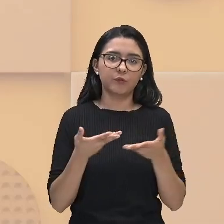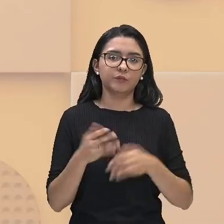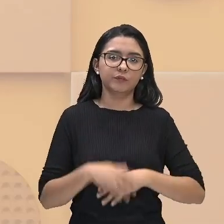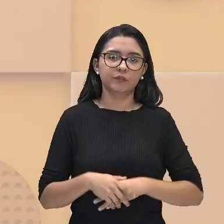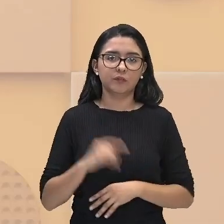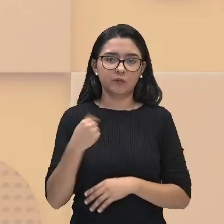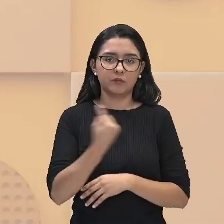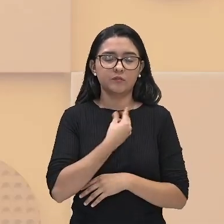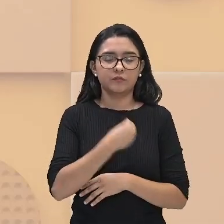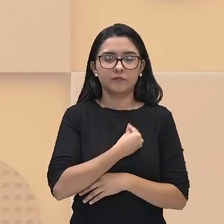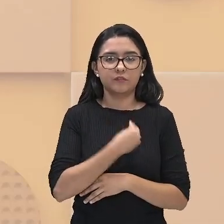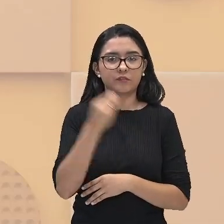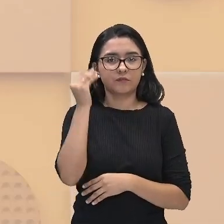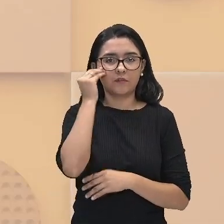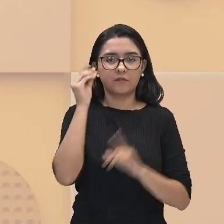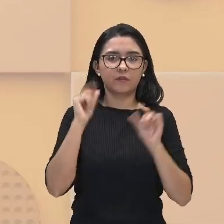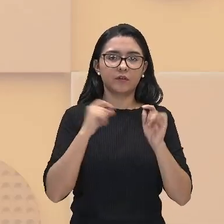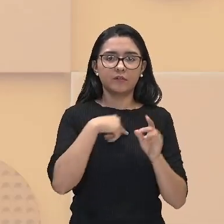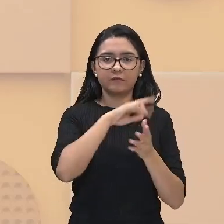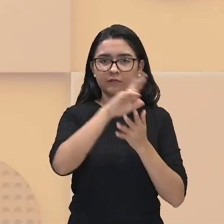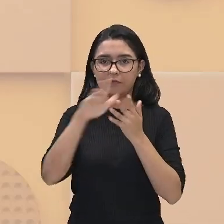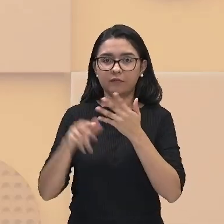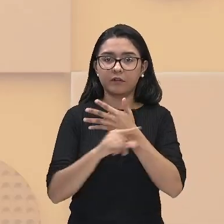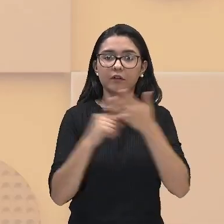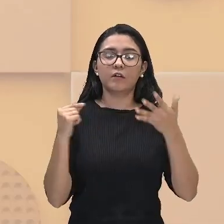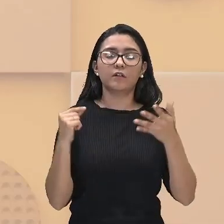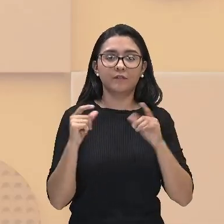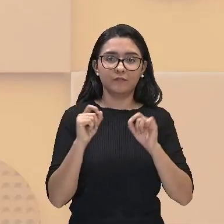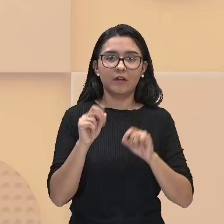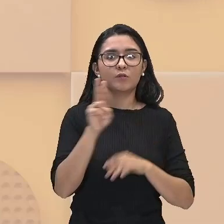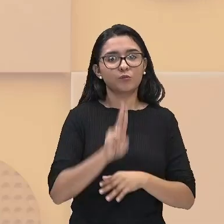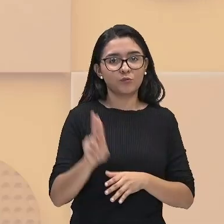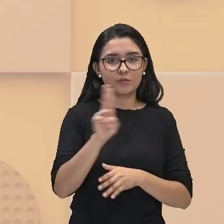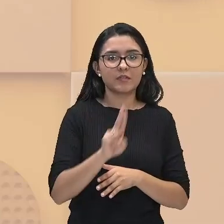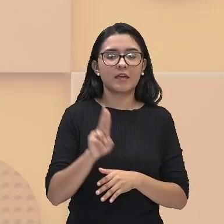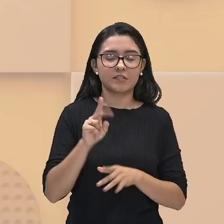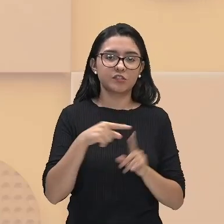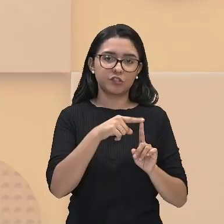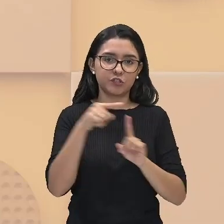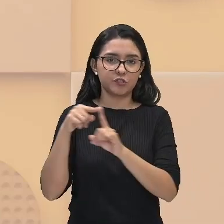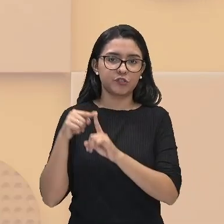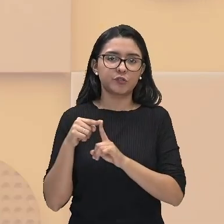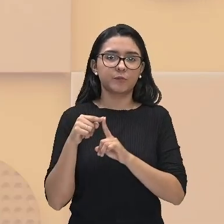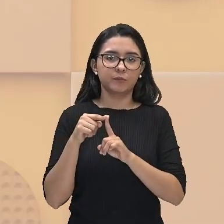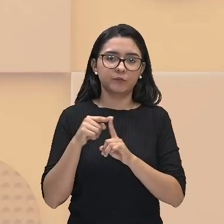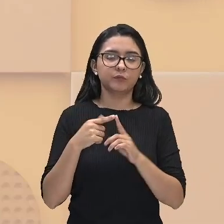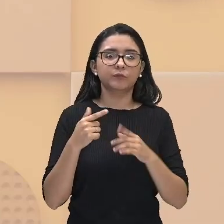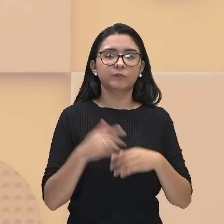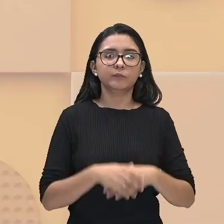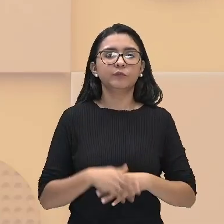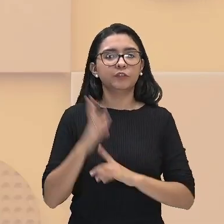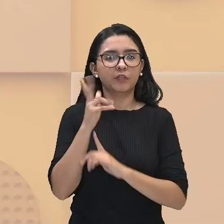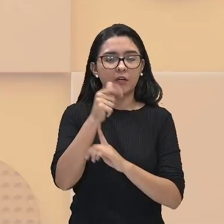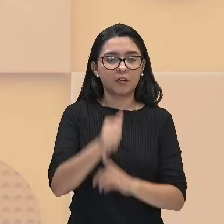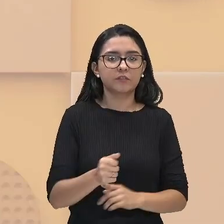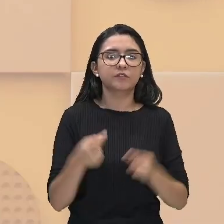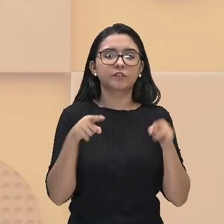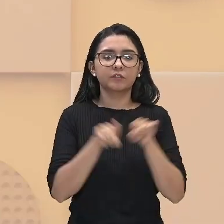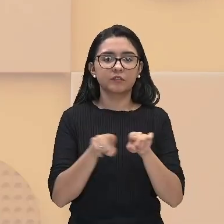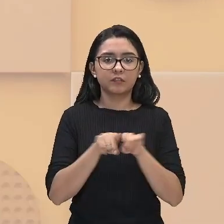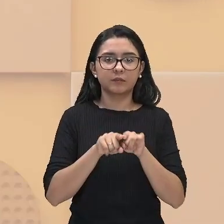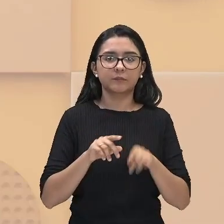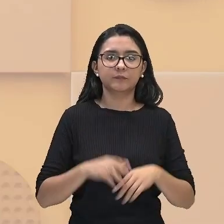vários autores, né, vão reescrever esse título, né, de Romeu e Julieta, assim como também Hamlet,